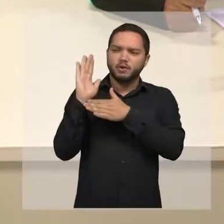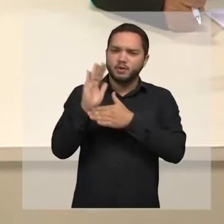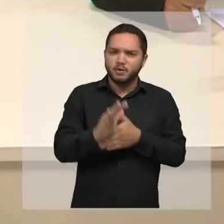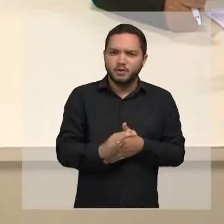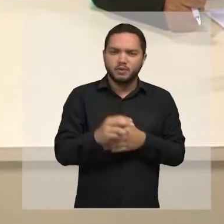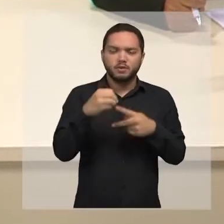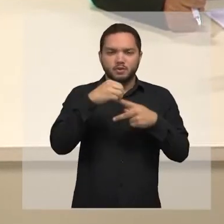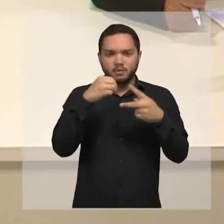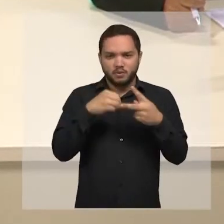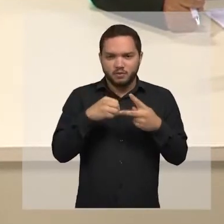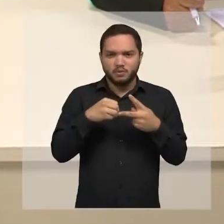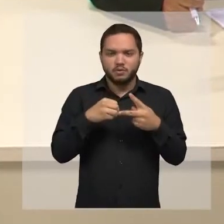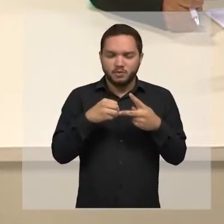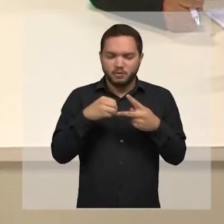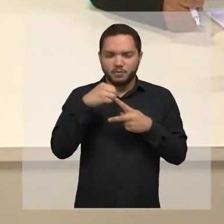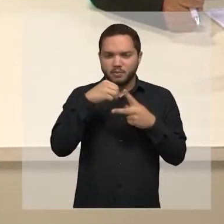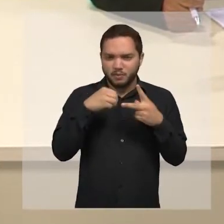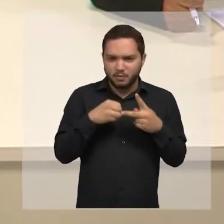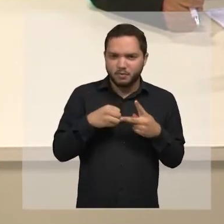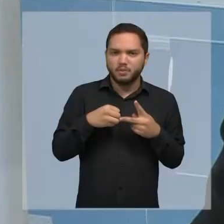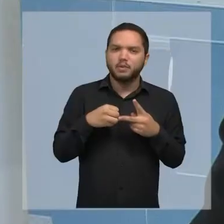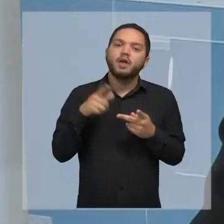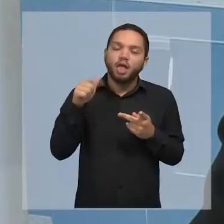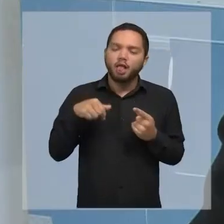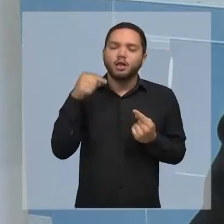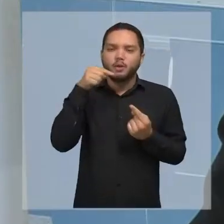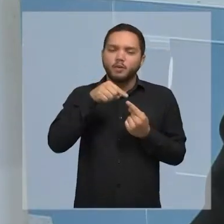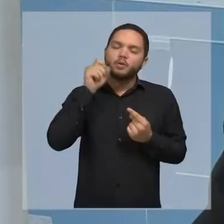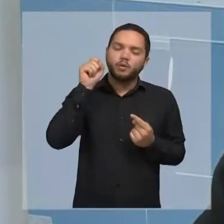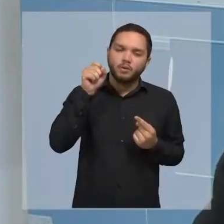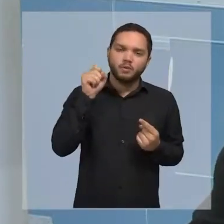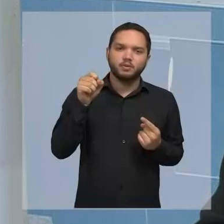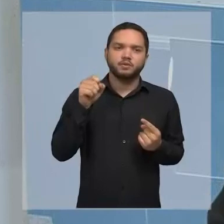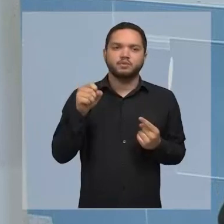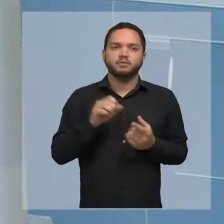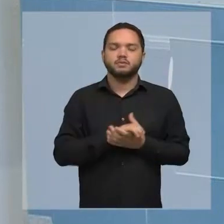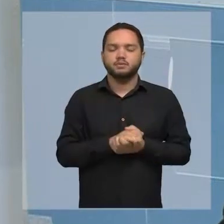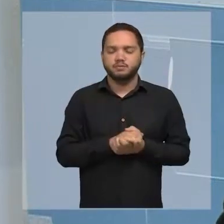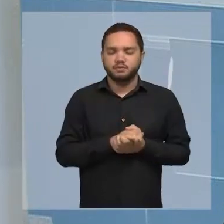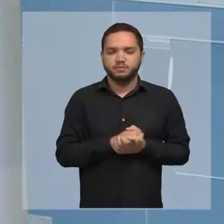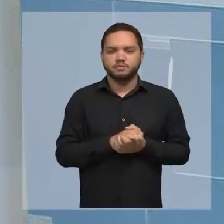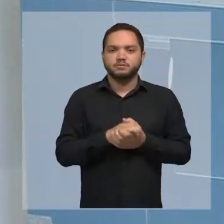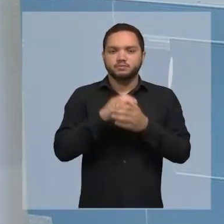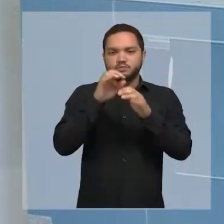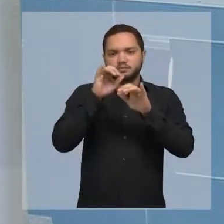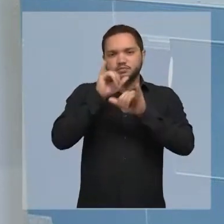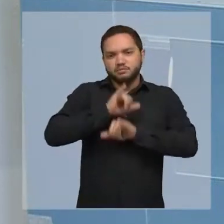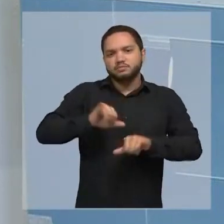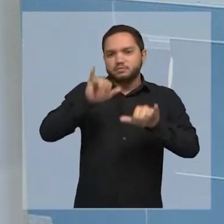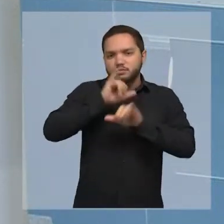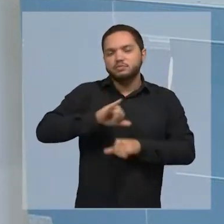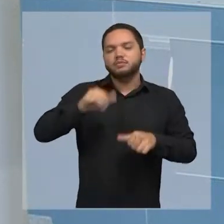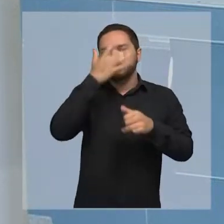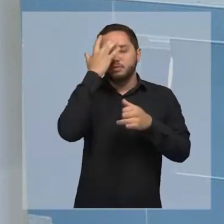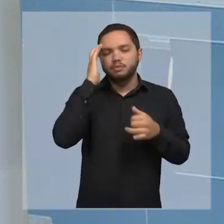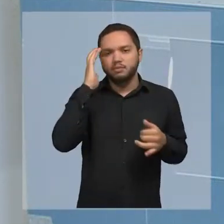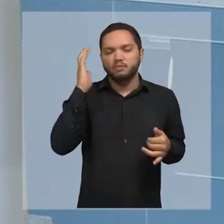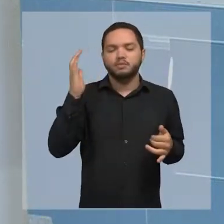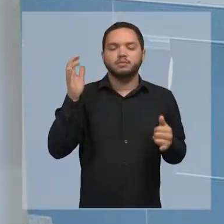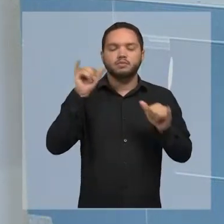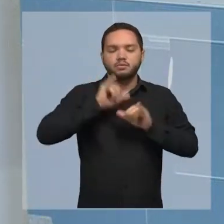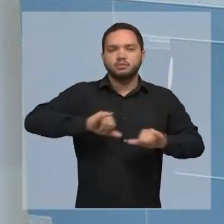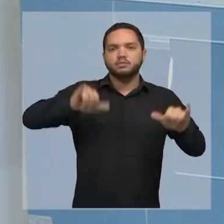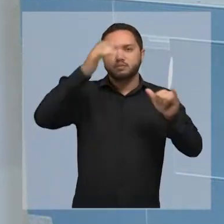que colaboram para que o Pela Ordem cumpra a sua missão dentro da missão da